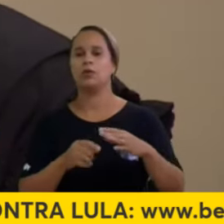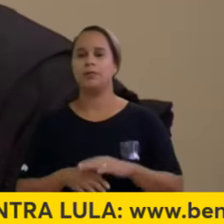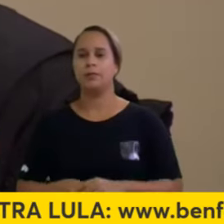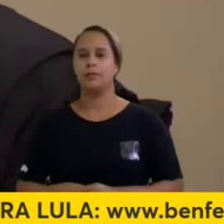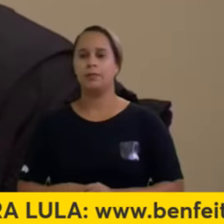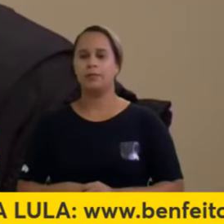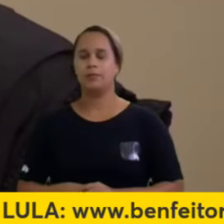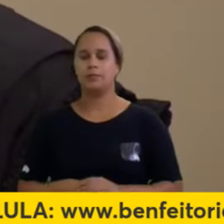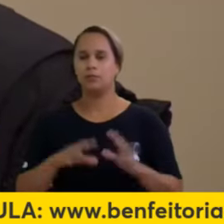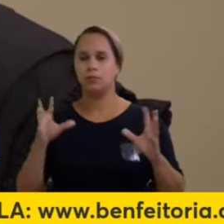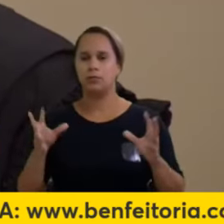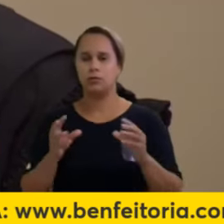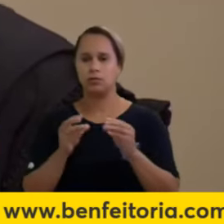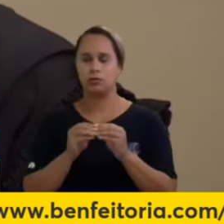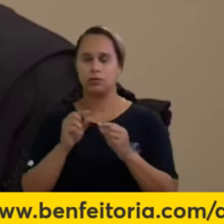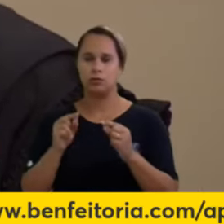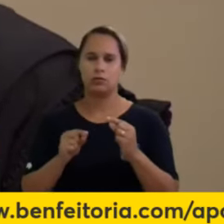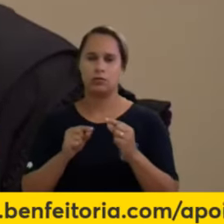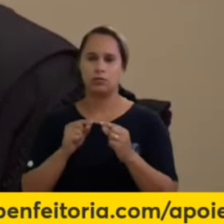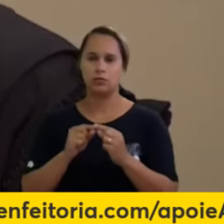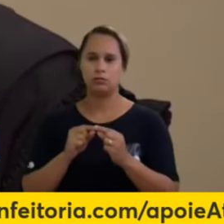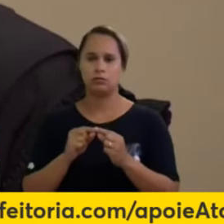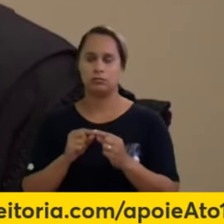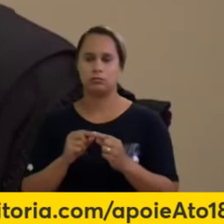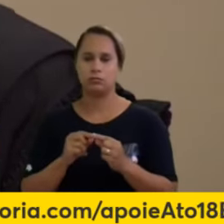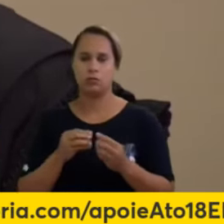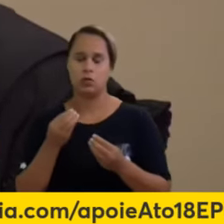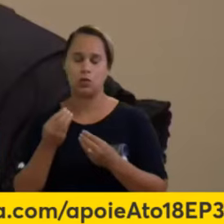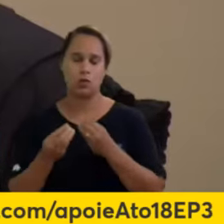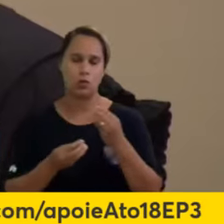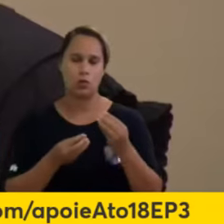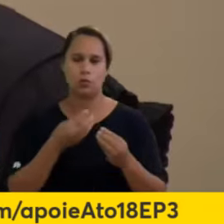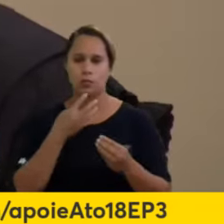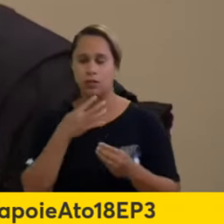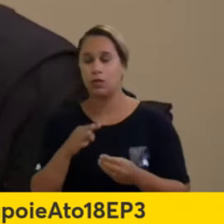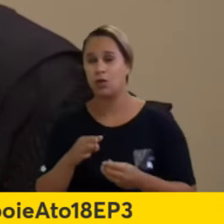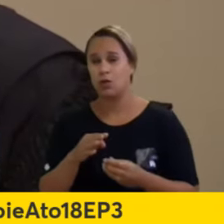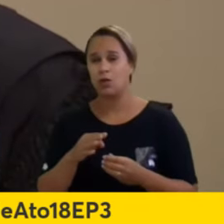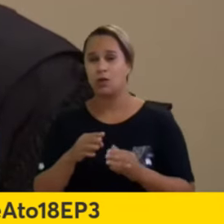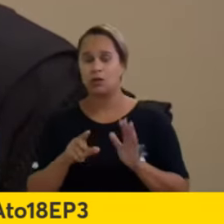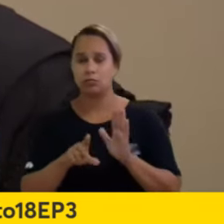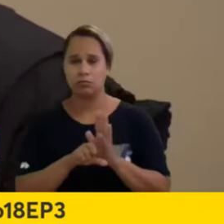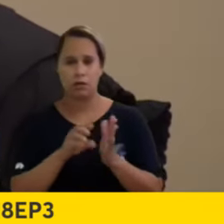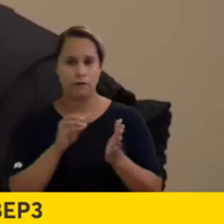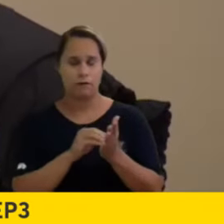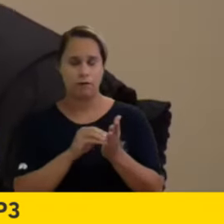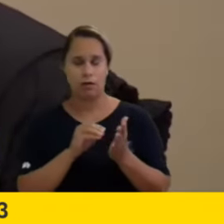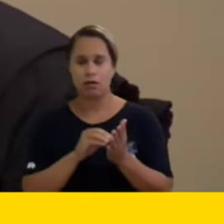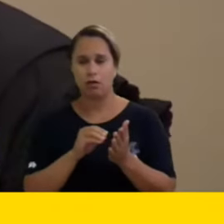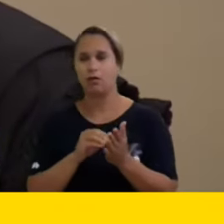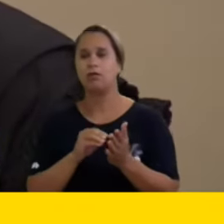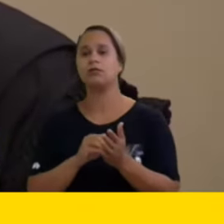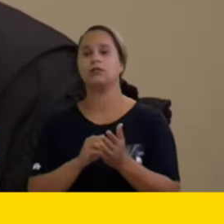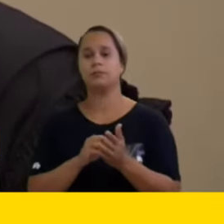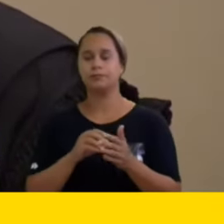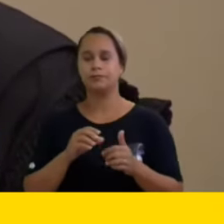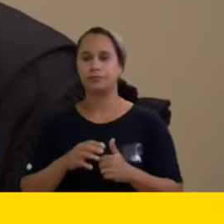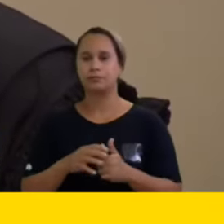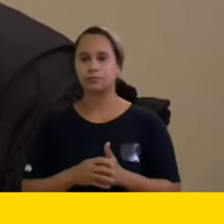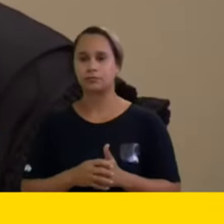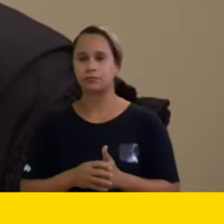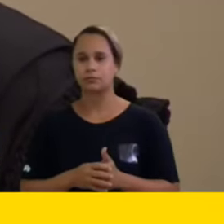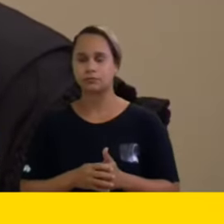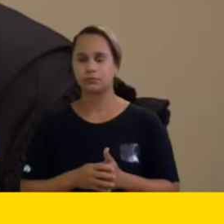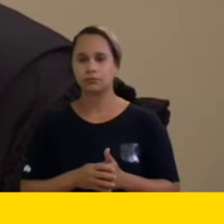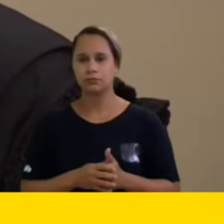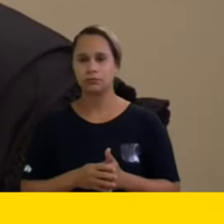concluindo esse ponto não há H como se reconhecer ilegalidade na despesa declarada inclusive o que sepulta tese de caixa dois prestação de serviço de transporte